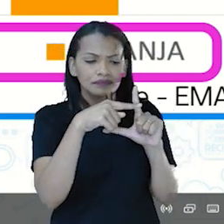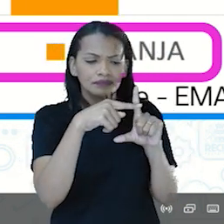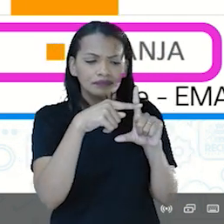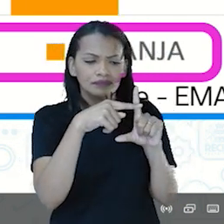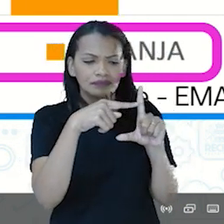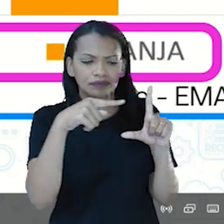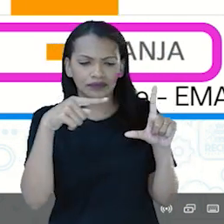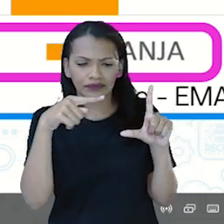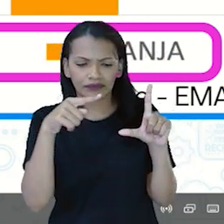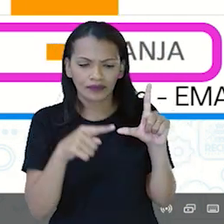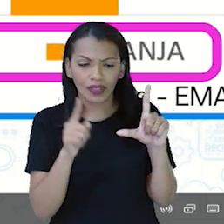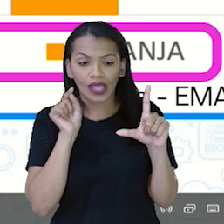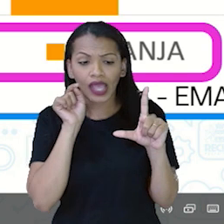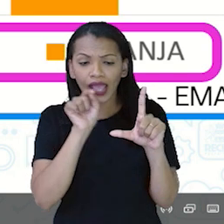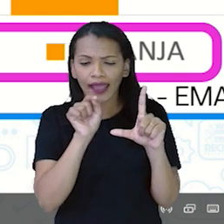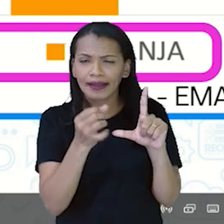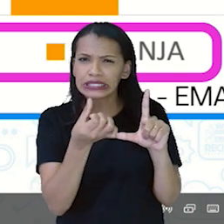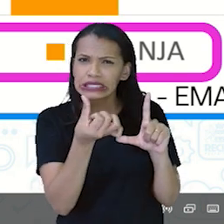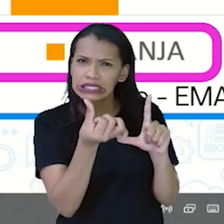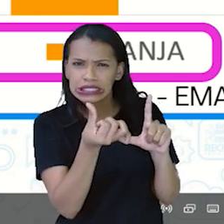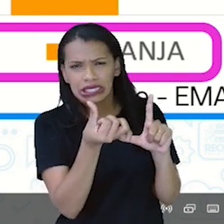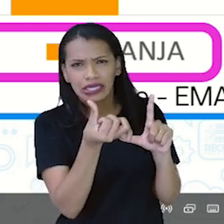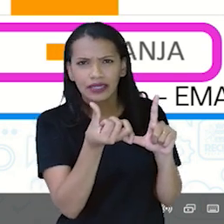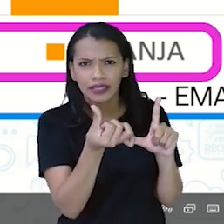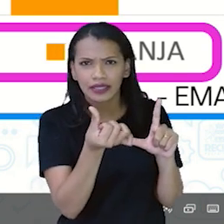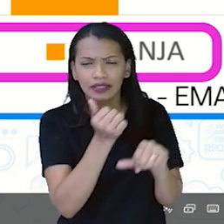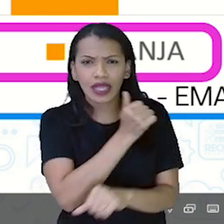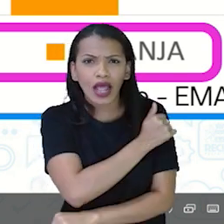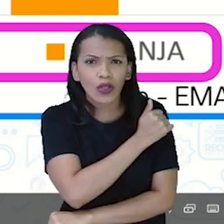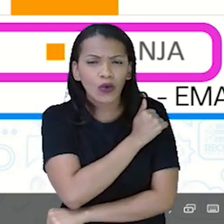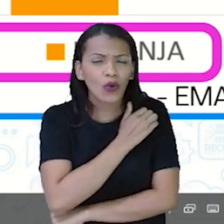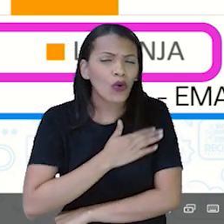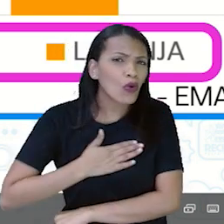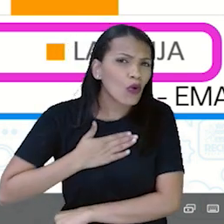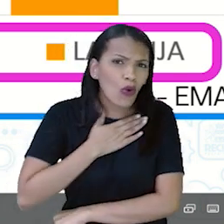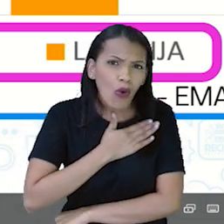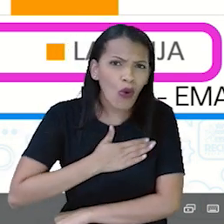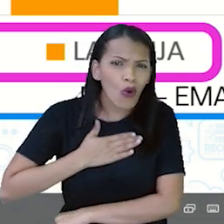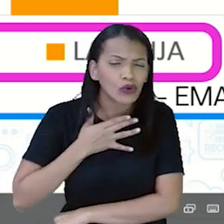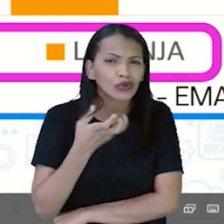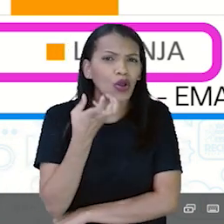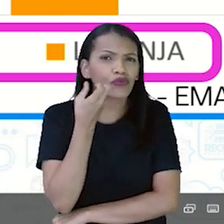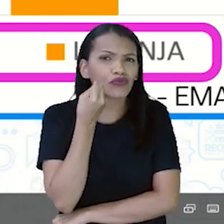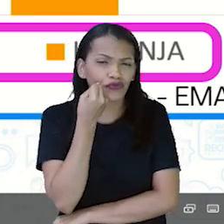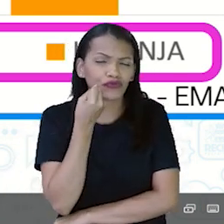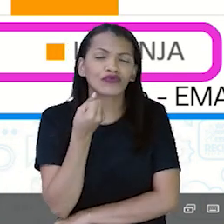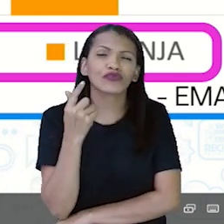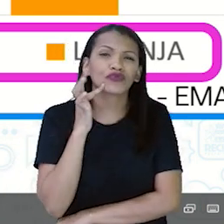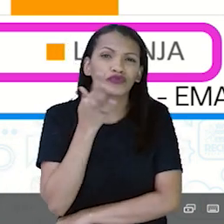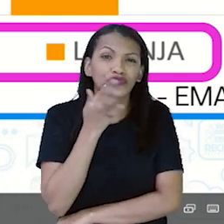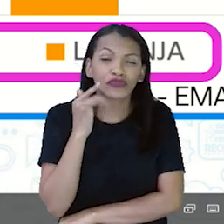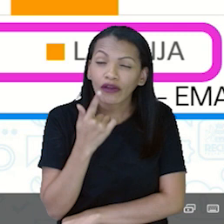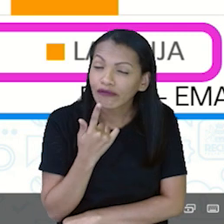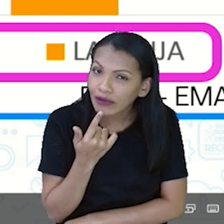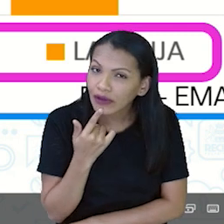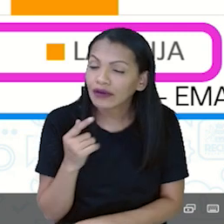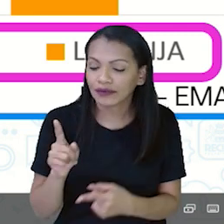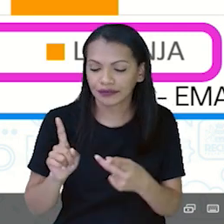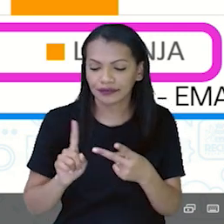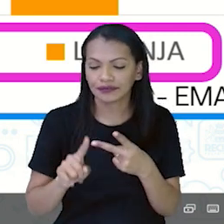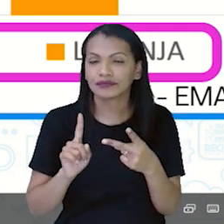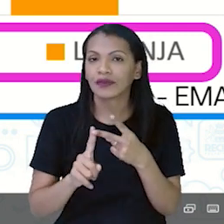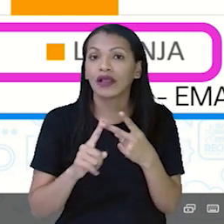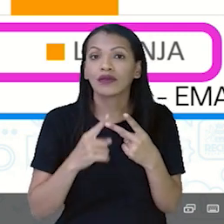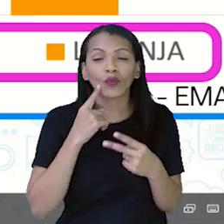6. Então, significa que 6 estudantes gostam do suco de acerola. Já na barrinha do limão, ela encosta